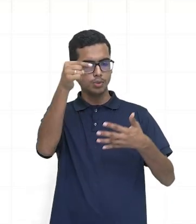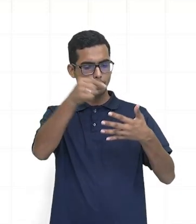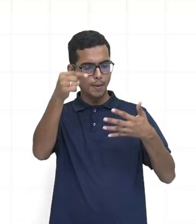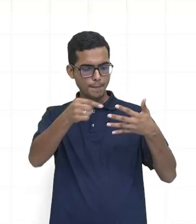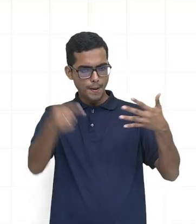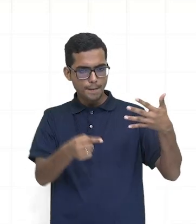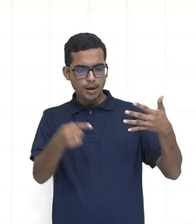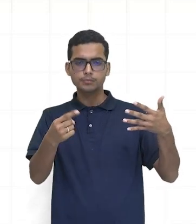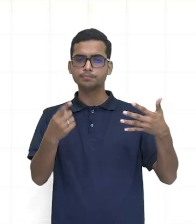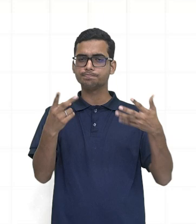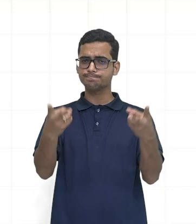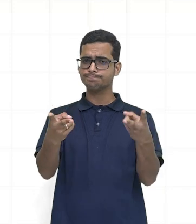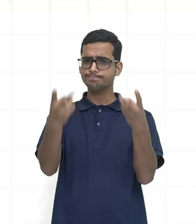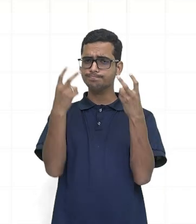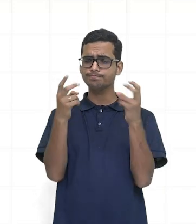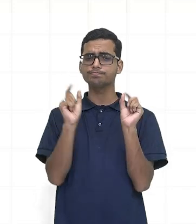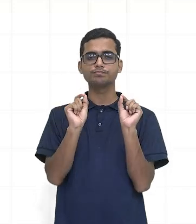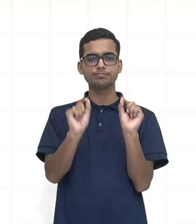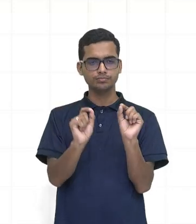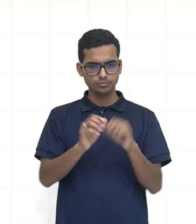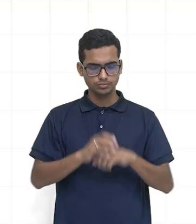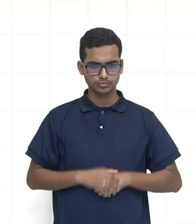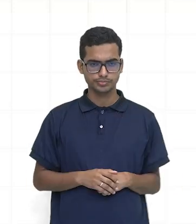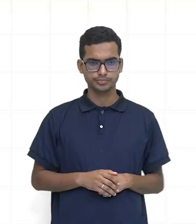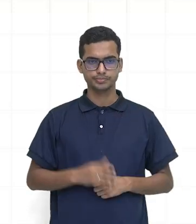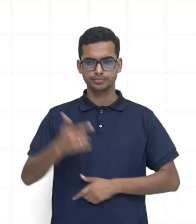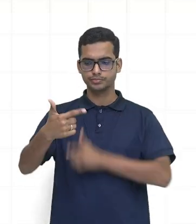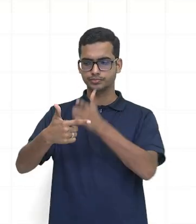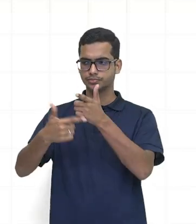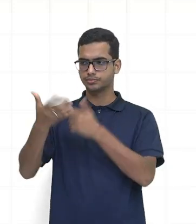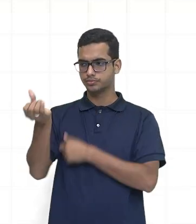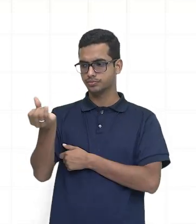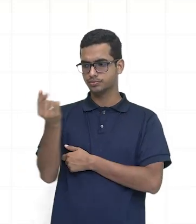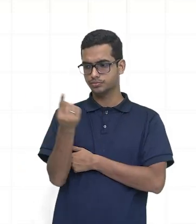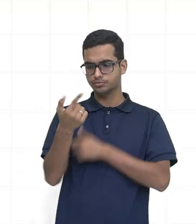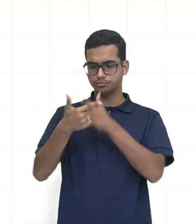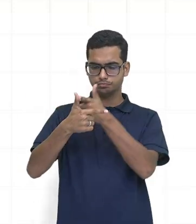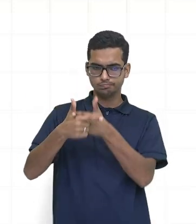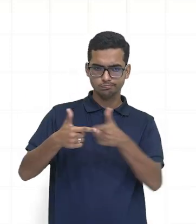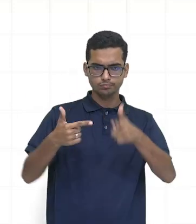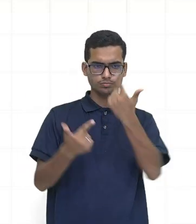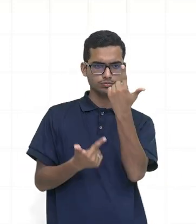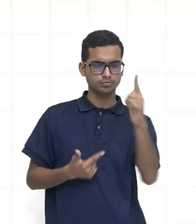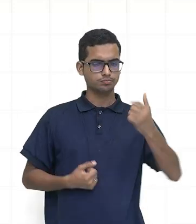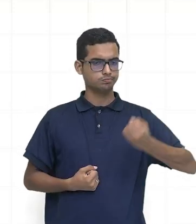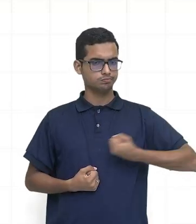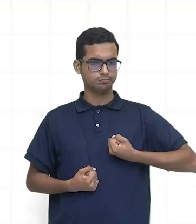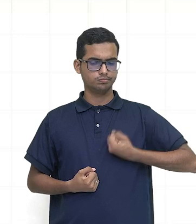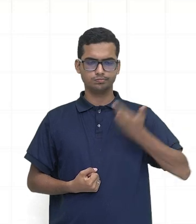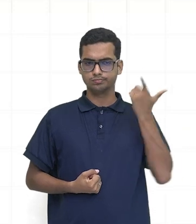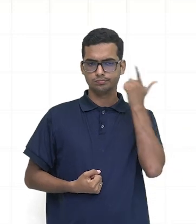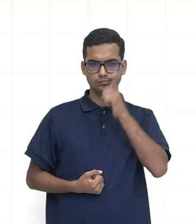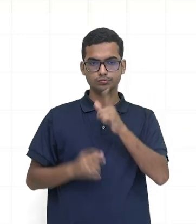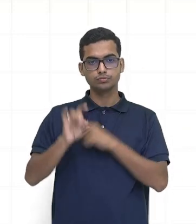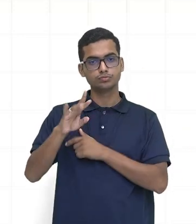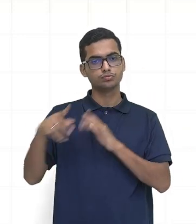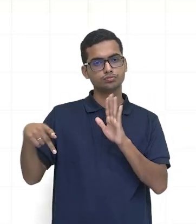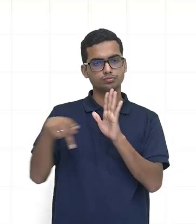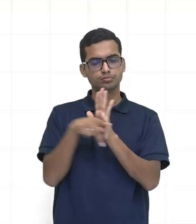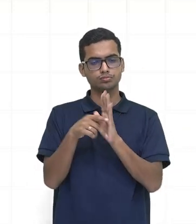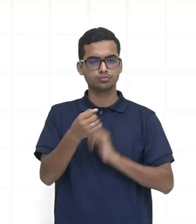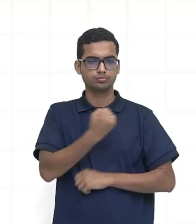ver que a gente não vai conseguir dividir o 61 por mais ninguém, a não ser o próprio